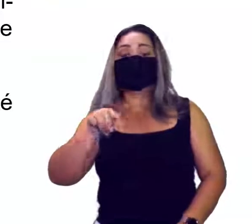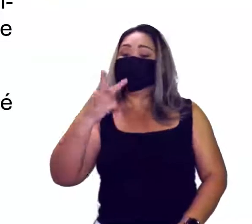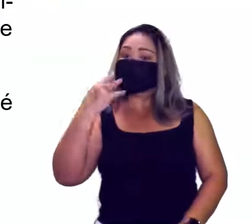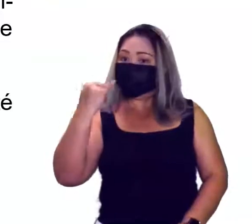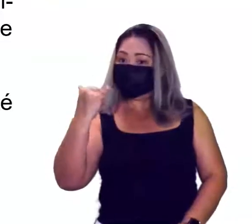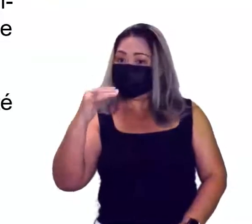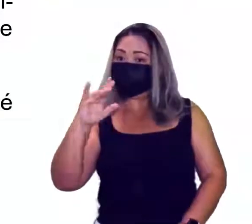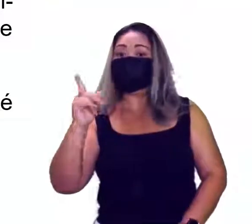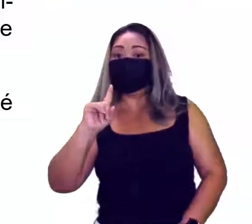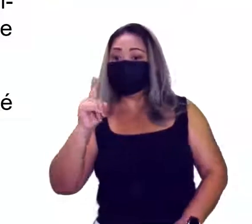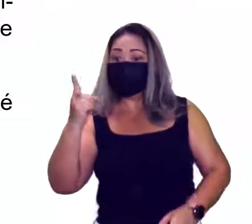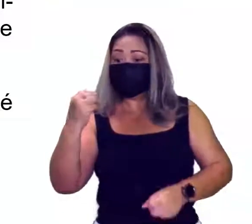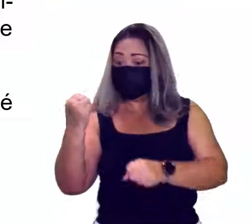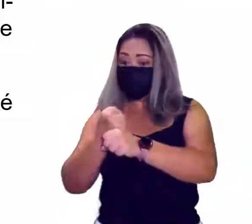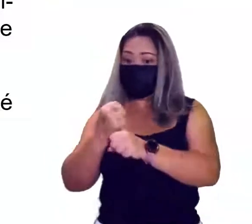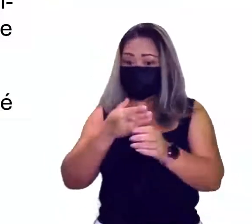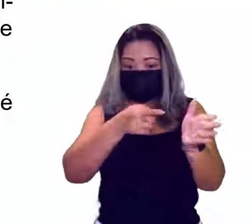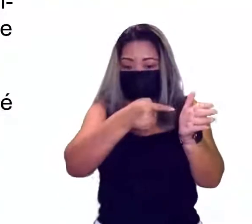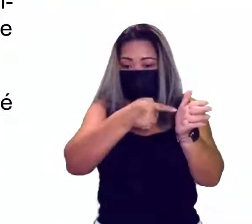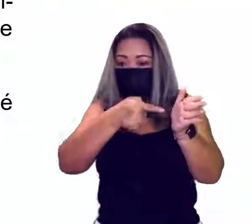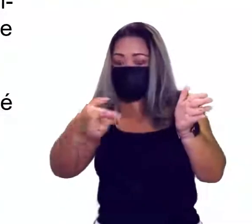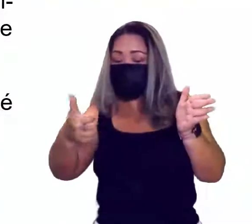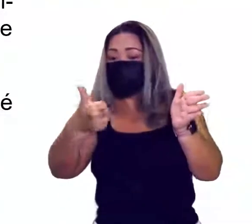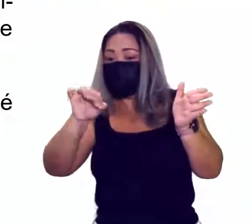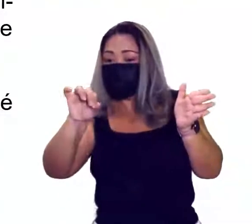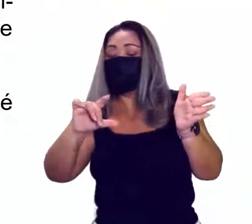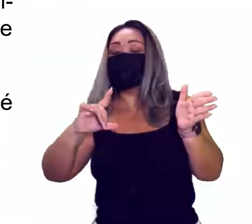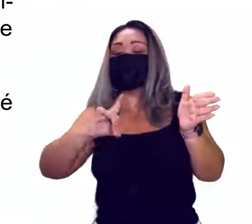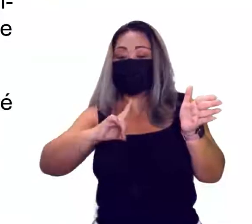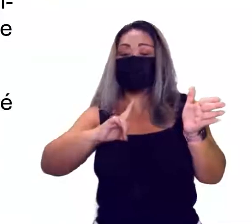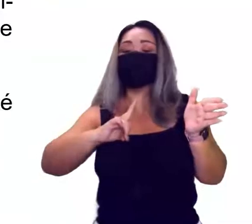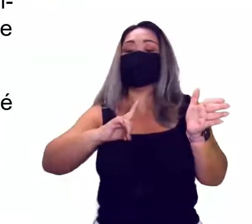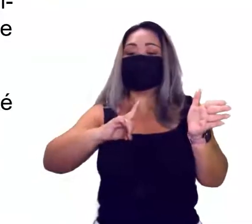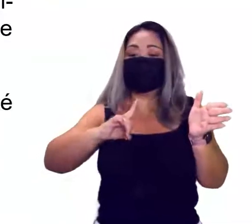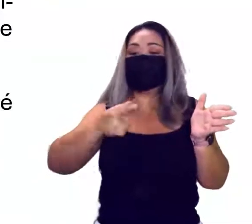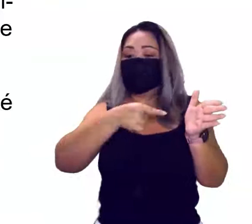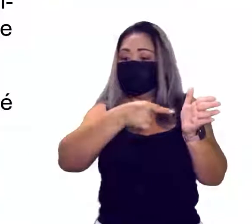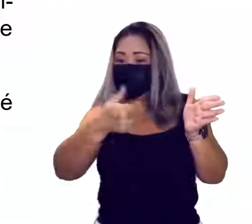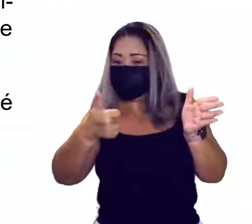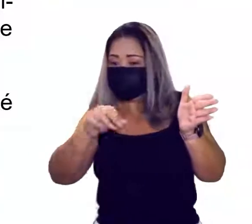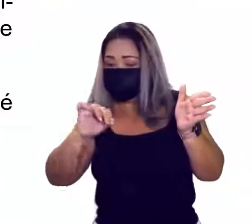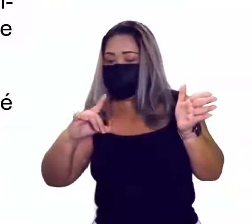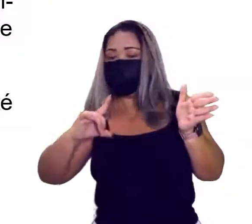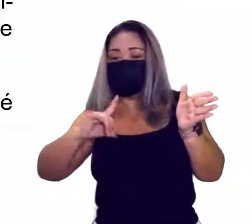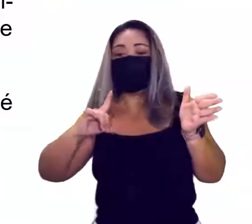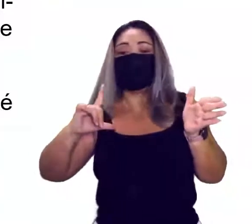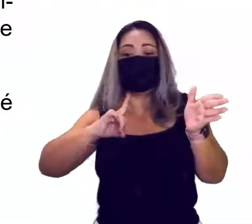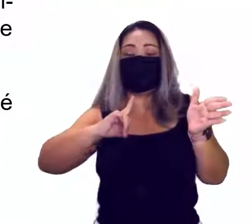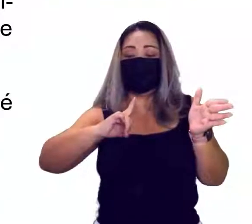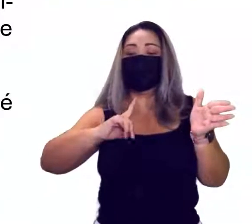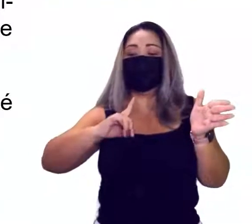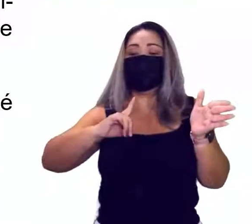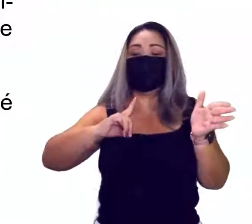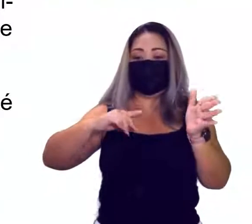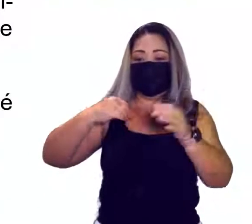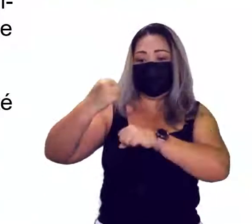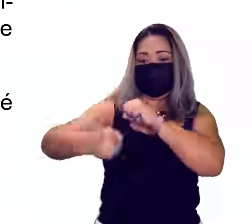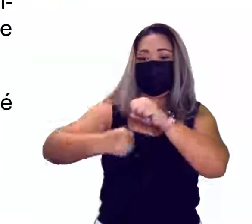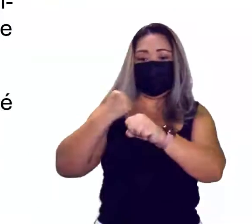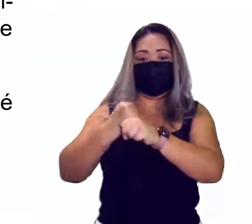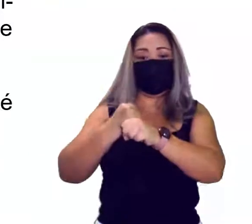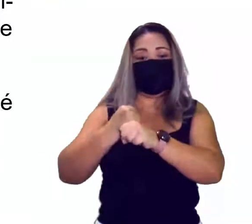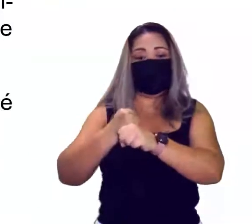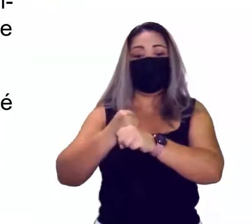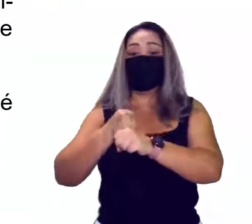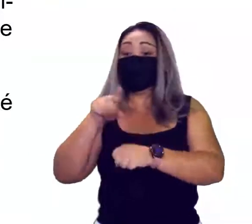aí. Aqui também nós, entre humanos, nós às vezes estamos em conflito, vai esse período também, né? Até que ele, junto